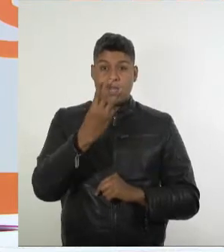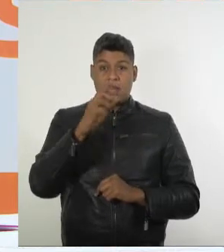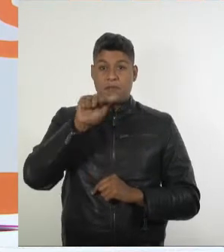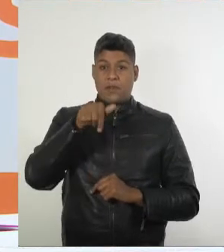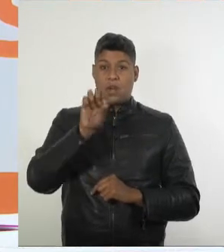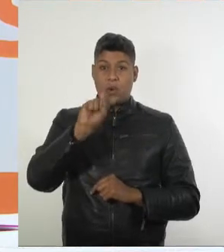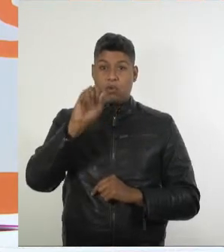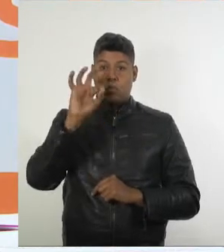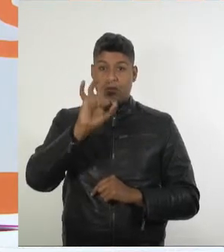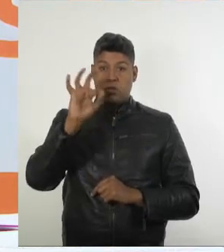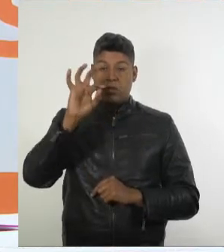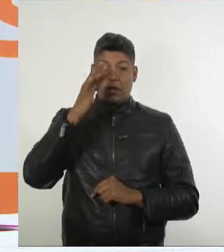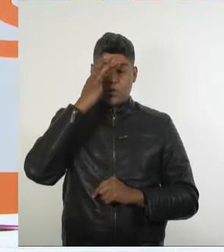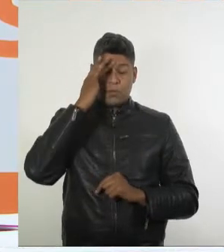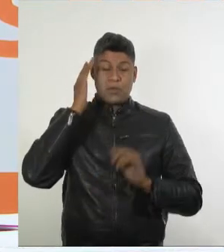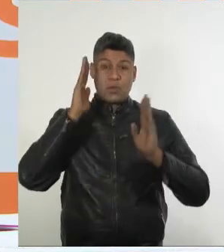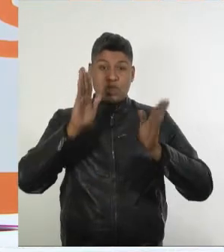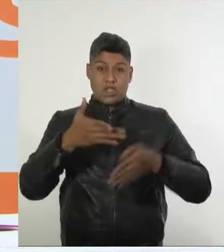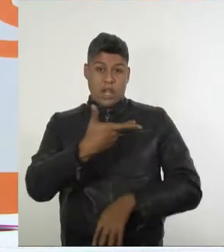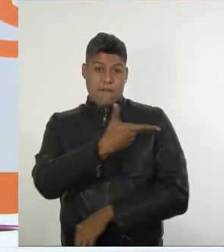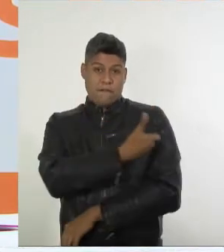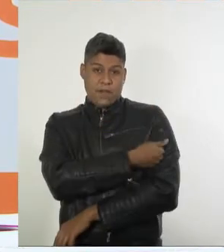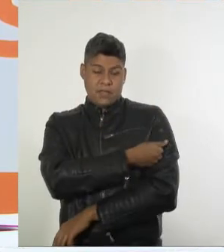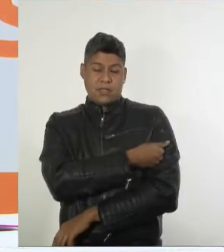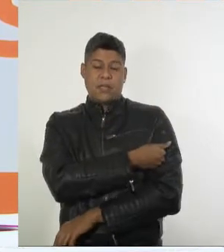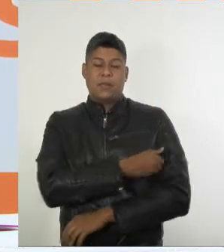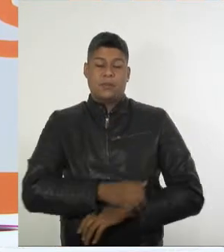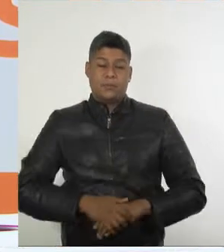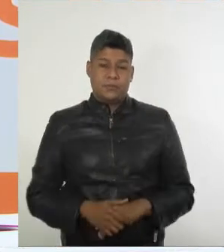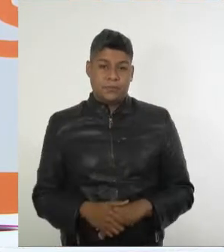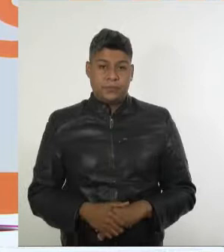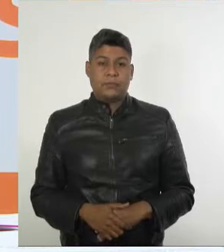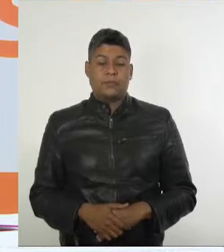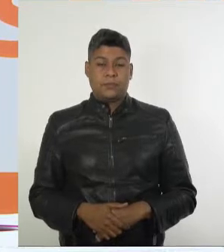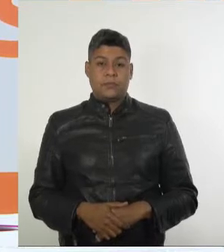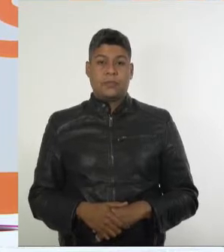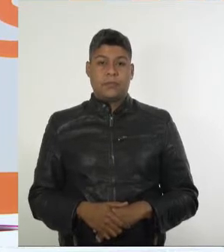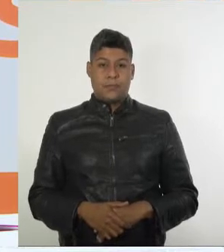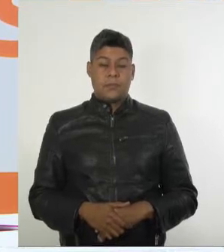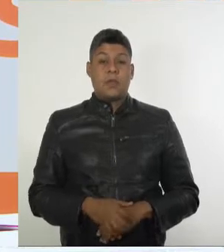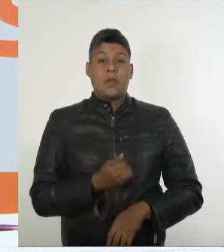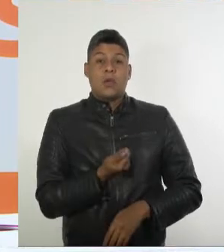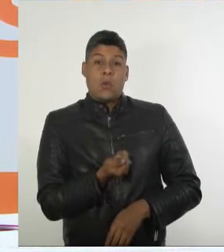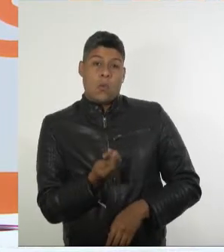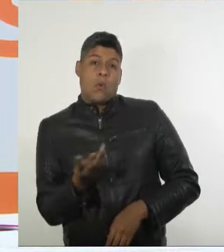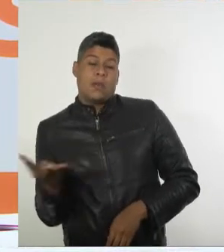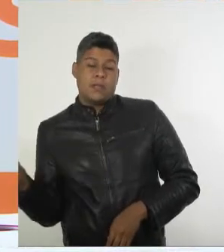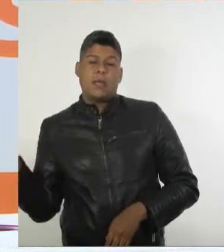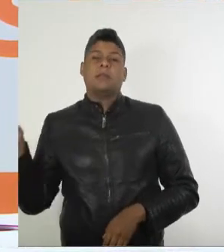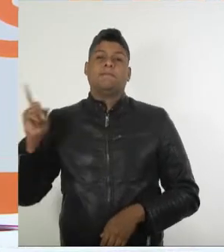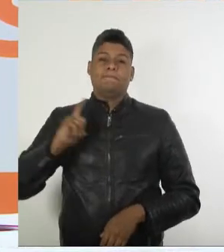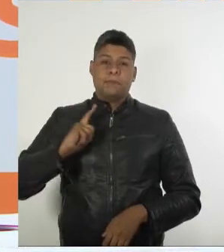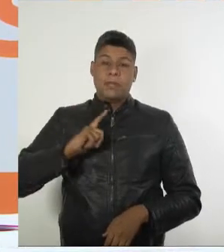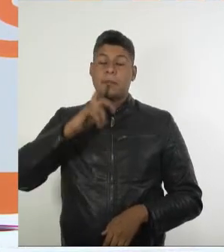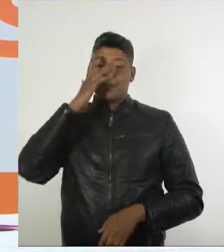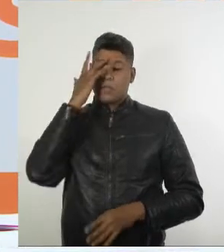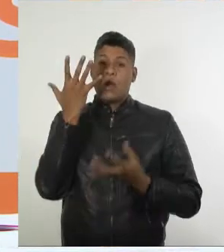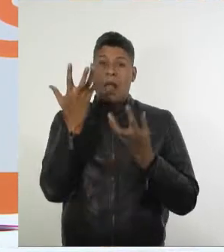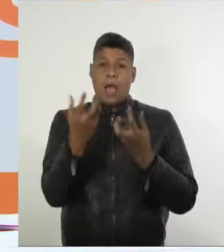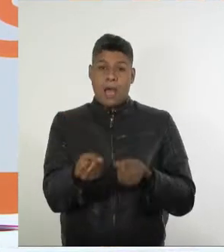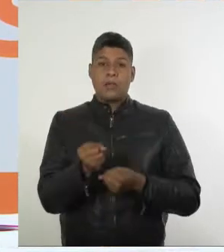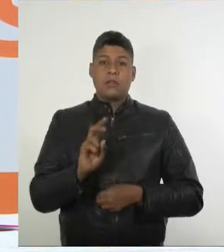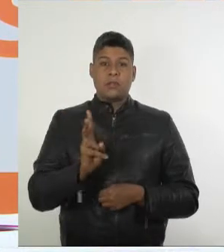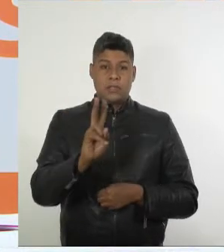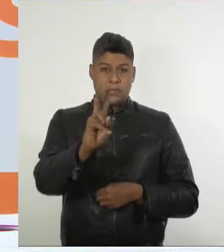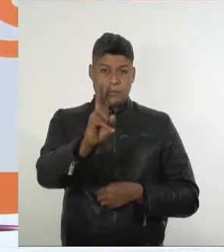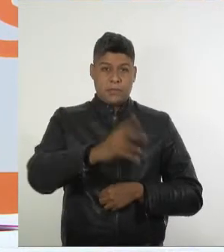83,8% do público eletivo vacinado com a primeira dose. Um número muito expressivo, uma grande adesão. Só para vocês